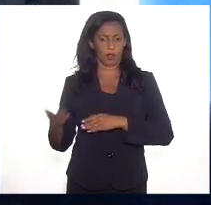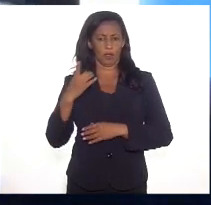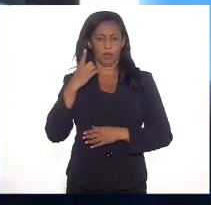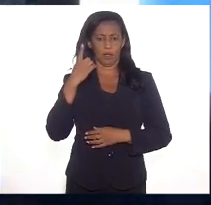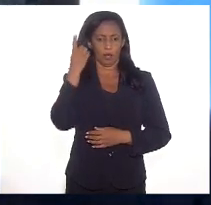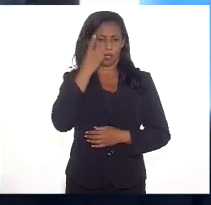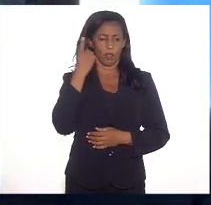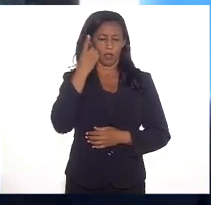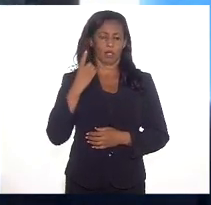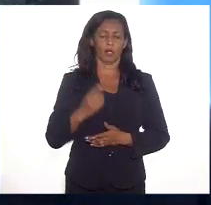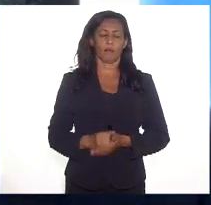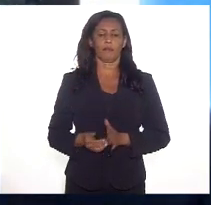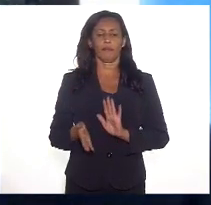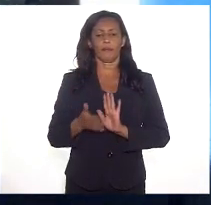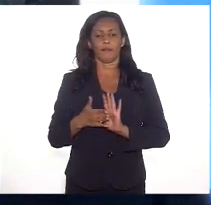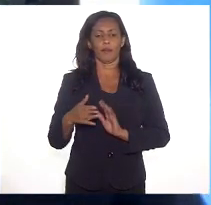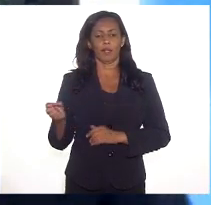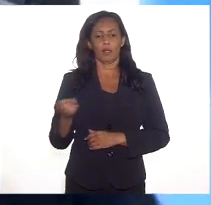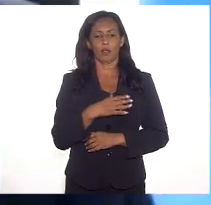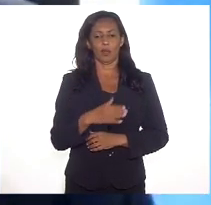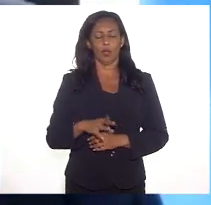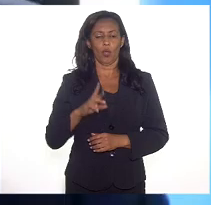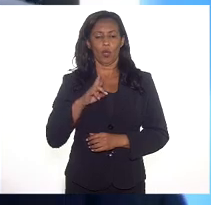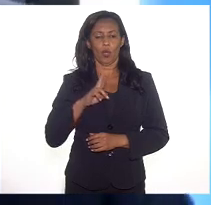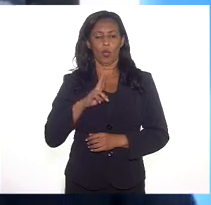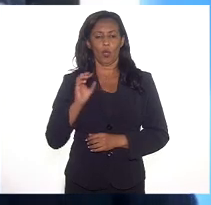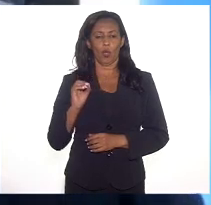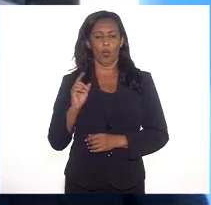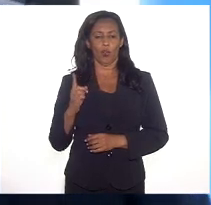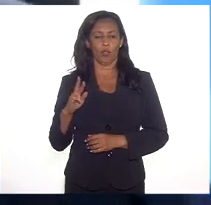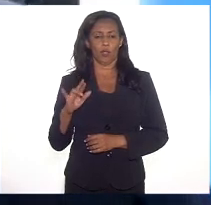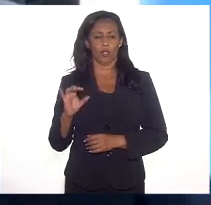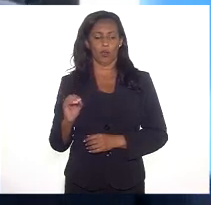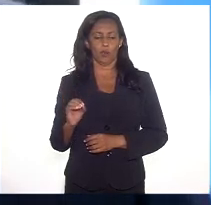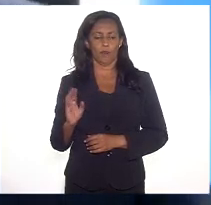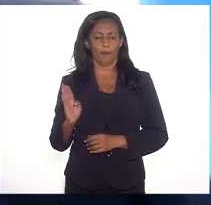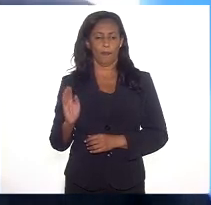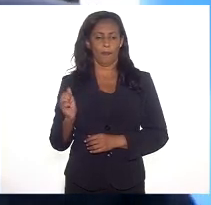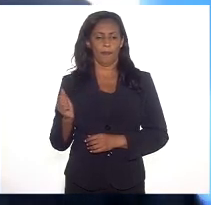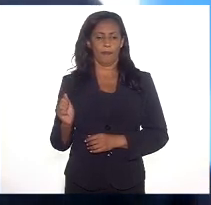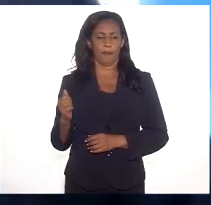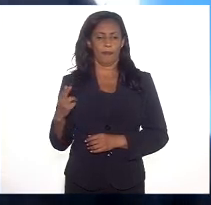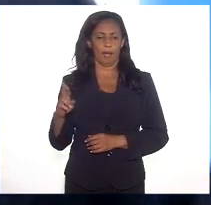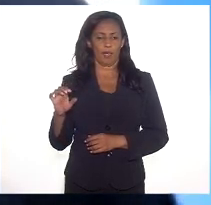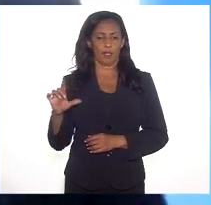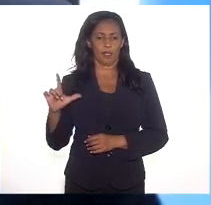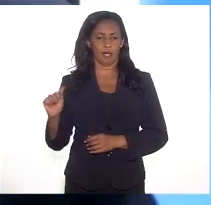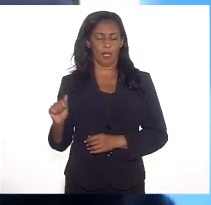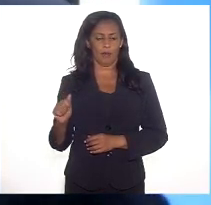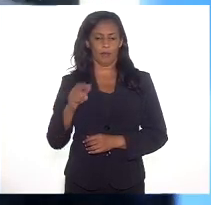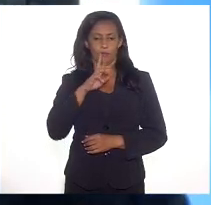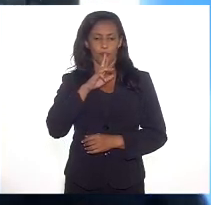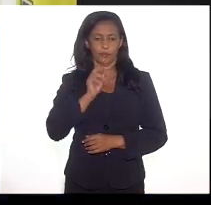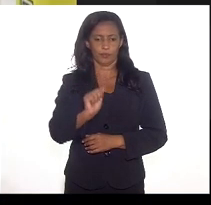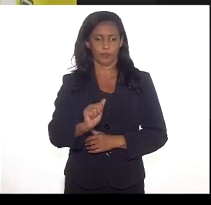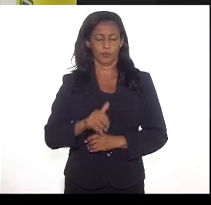Deputado, para acolher o parecer das normas internas, deputado Rodrigo Bacelar. Deputado Rodrigo Amorim.